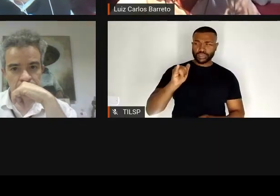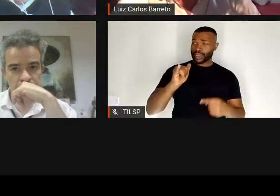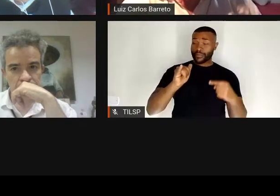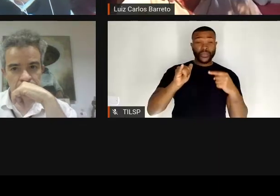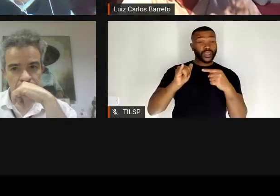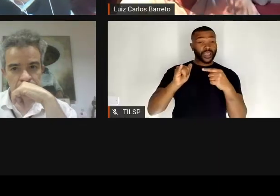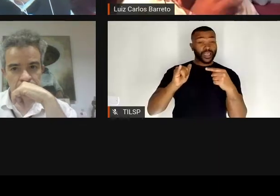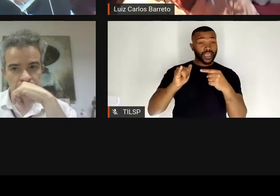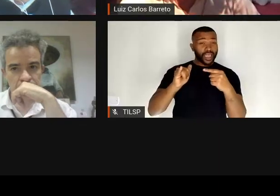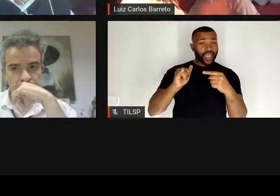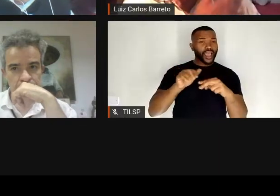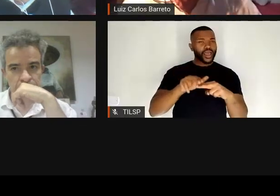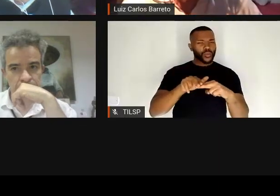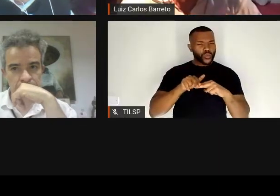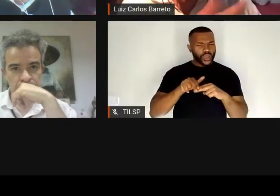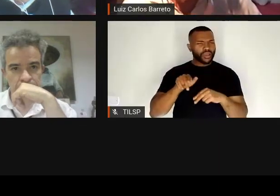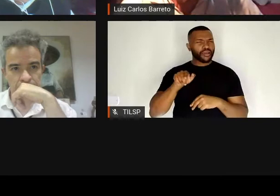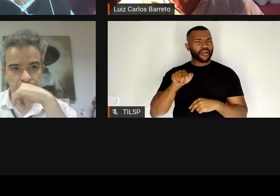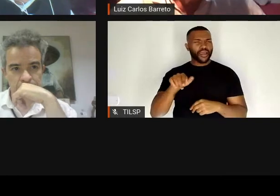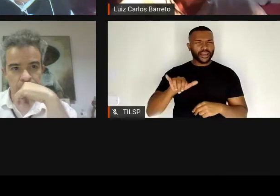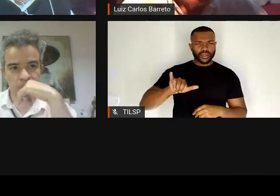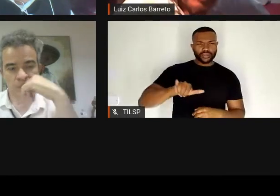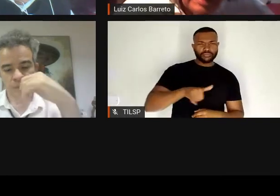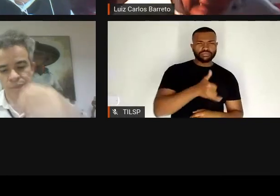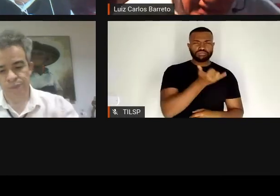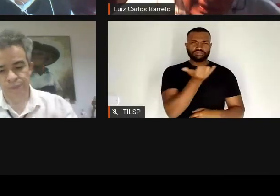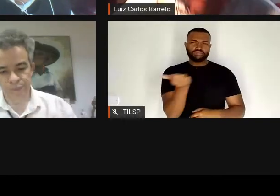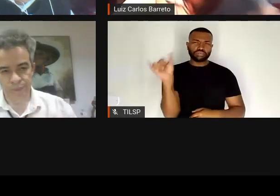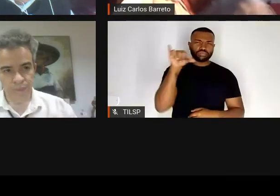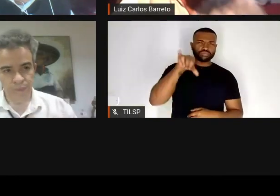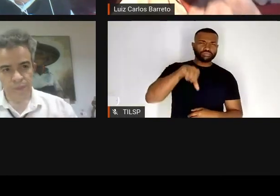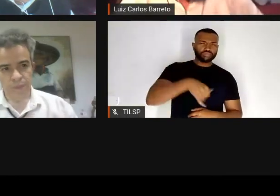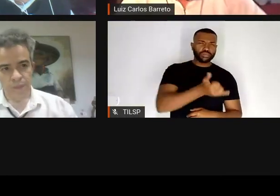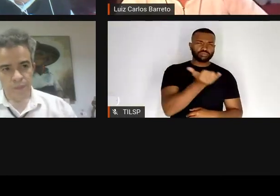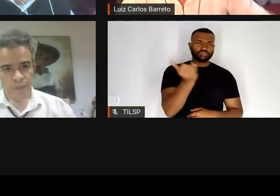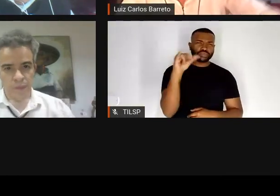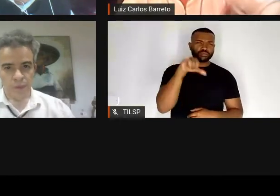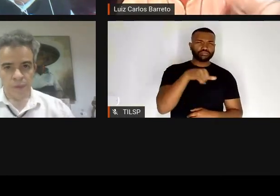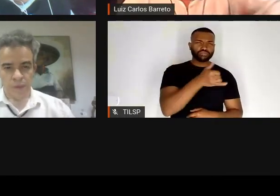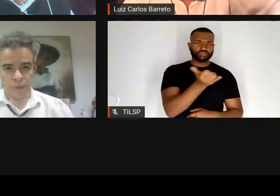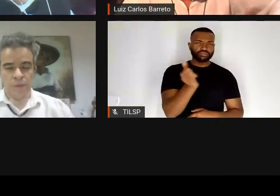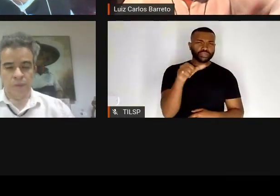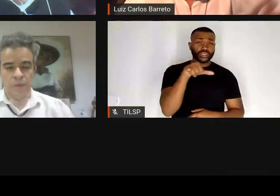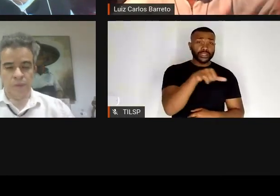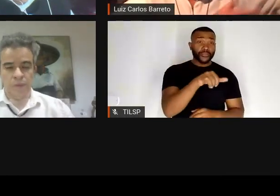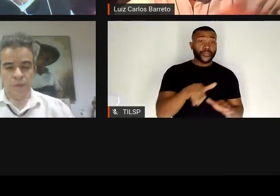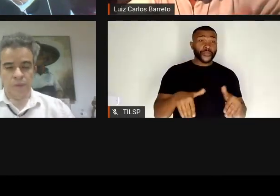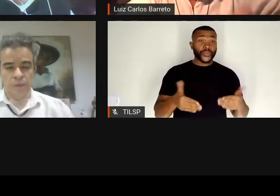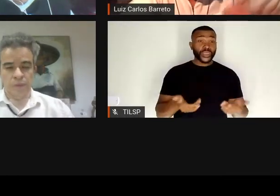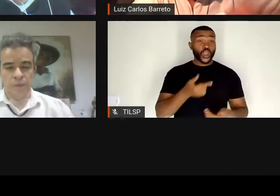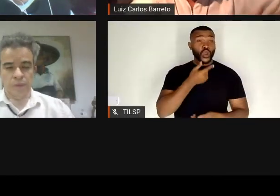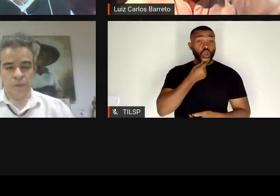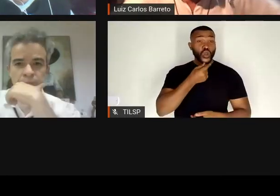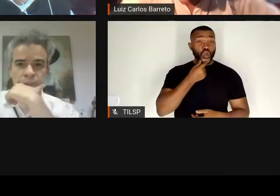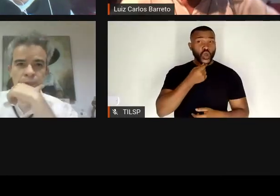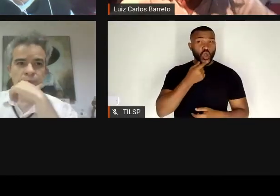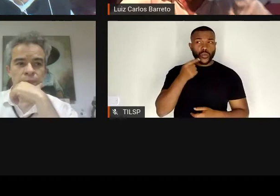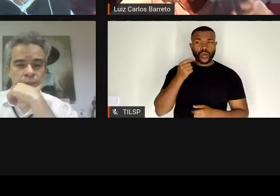muito arrojado, fazia piruetas e tal. Então, ele fotografava quando voava